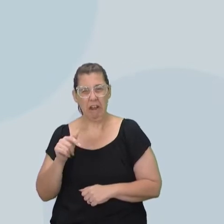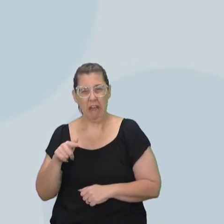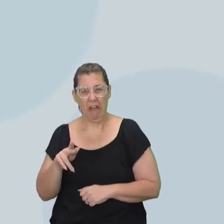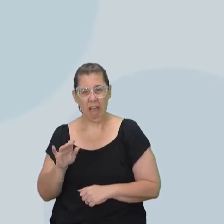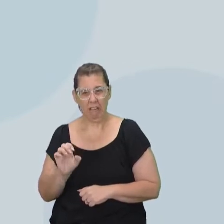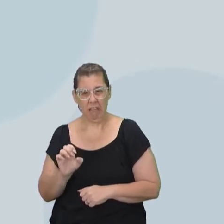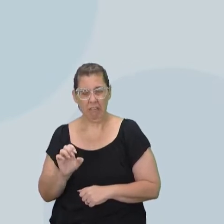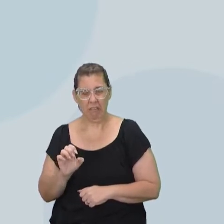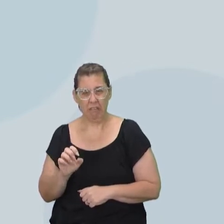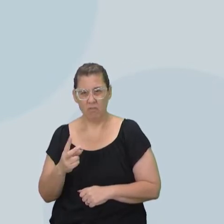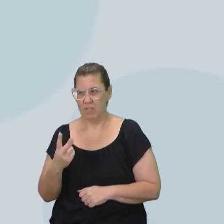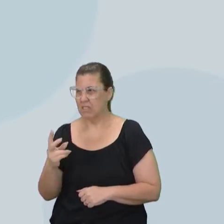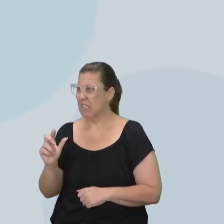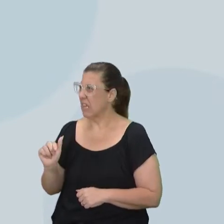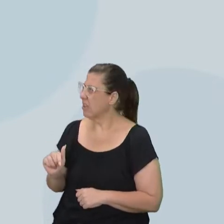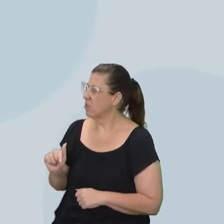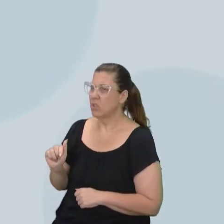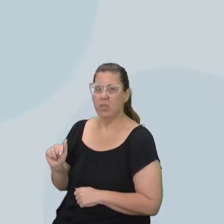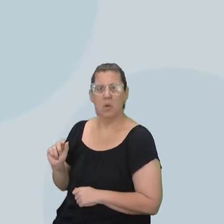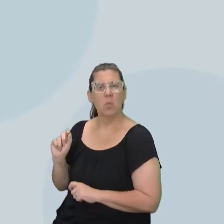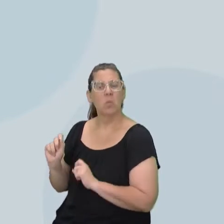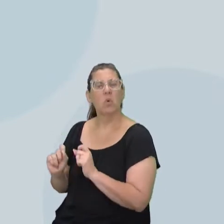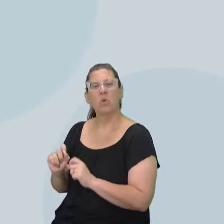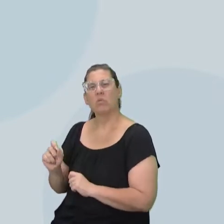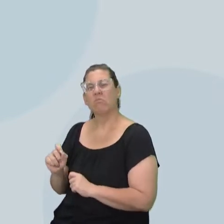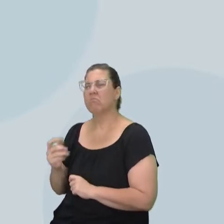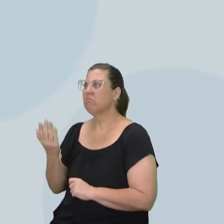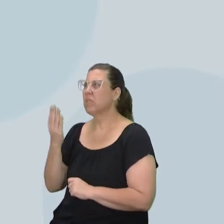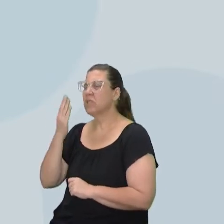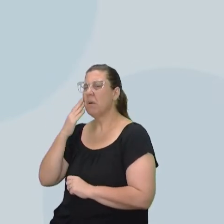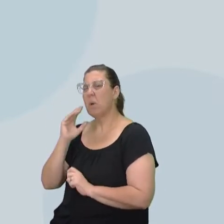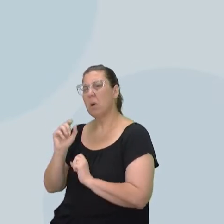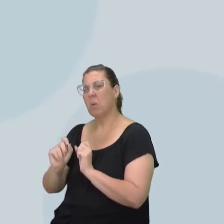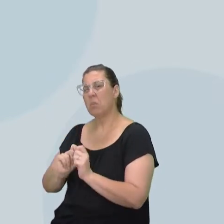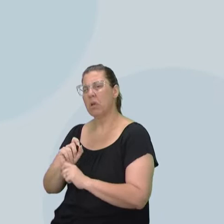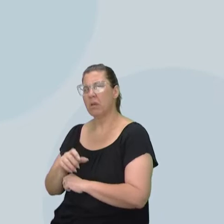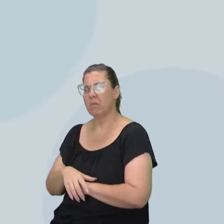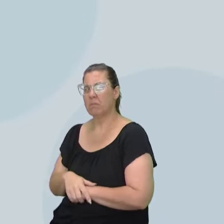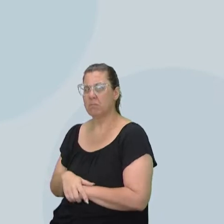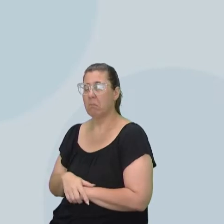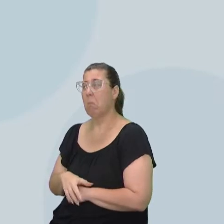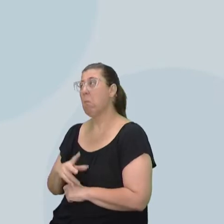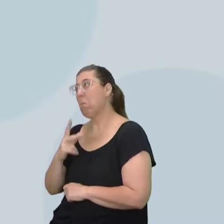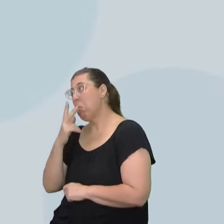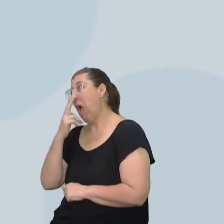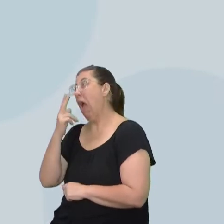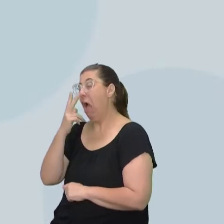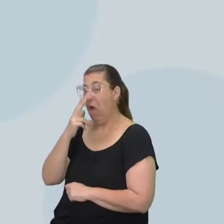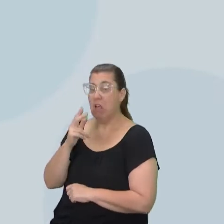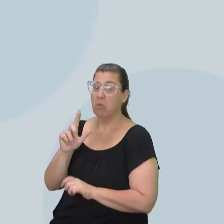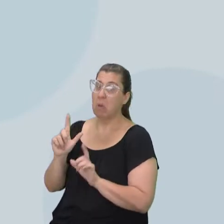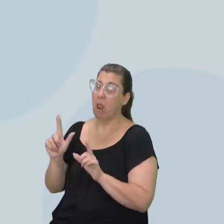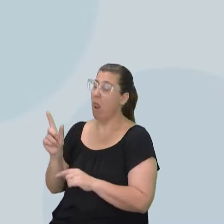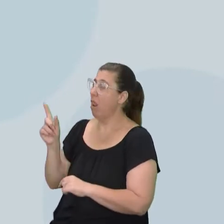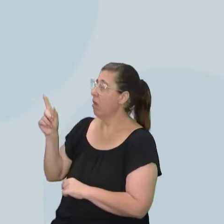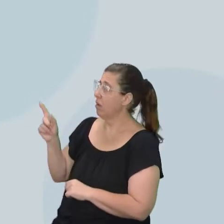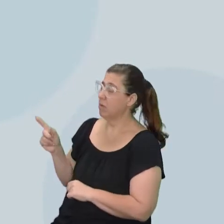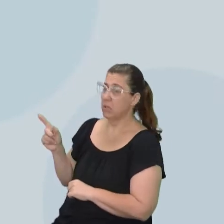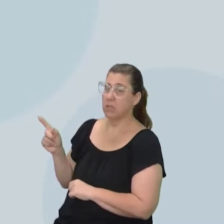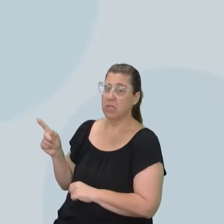Gente, olha só, eu já consigo conceber uma coisa, que, bom, pela leitura da imagem, com a